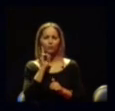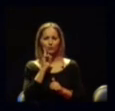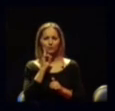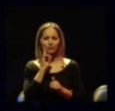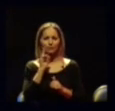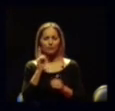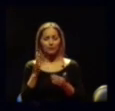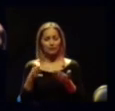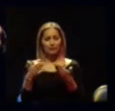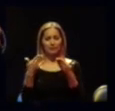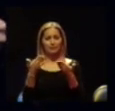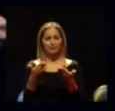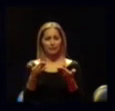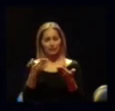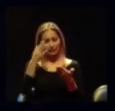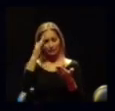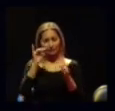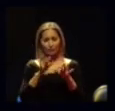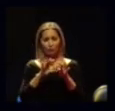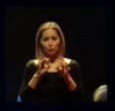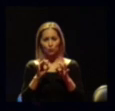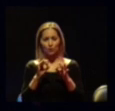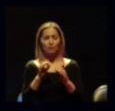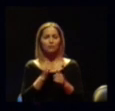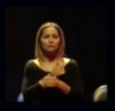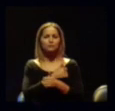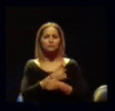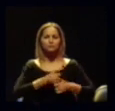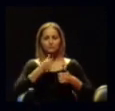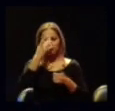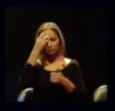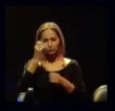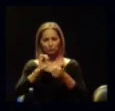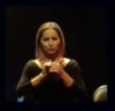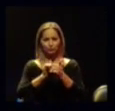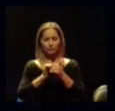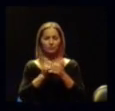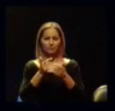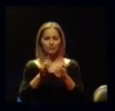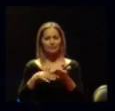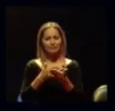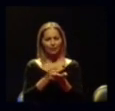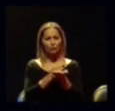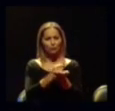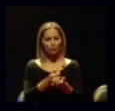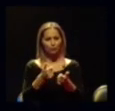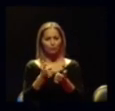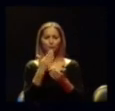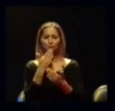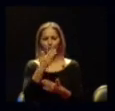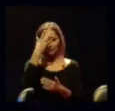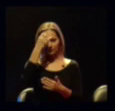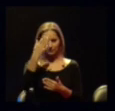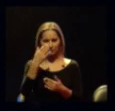a qual iniciativas como Setúbal, Cidade Europeia do Desporto, dão um contributo decisivo. Obrigada, Setúbal, por